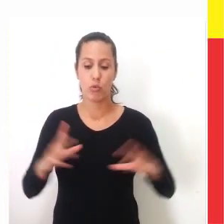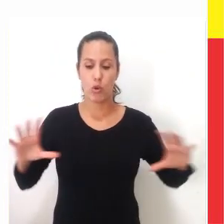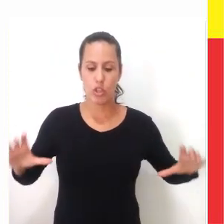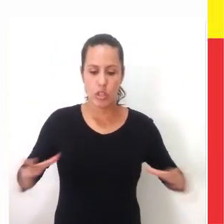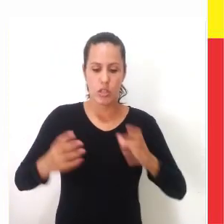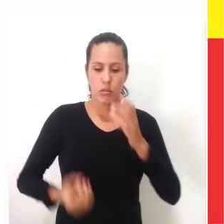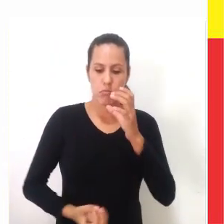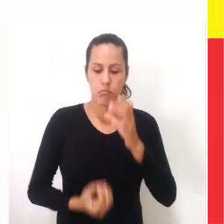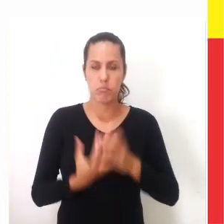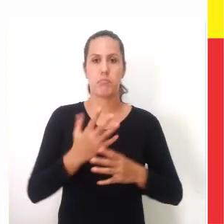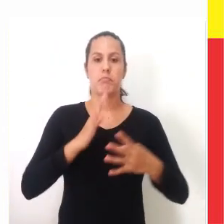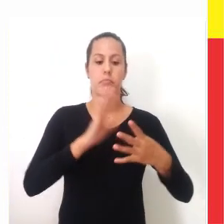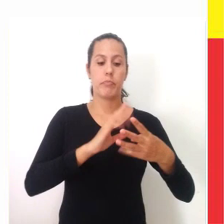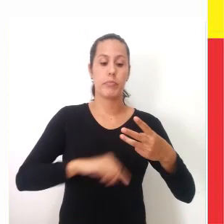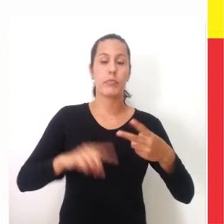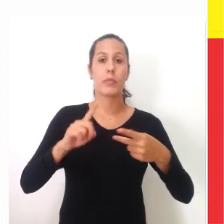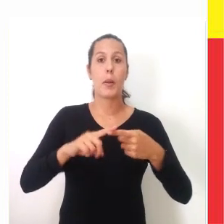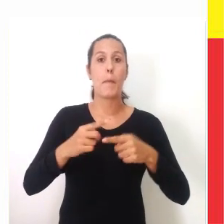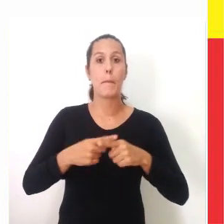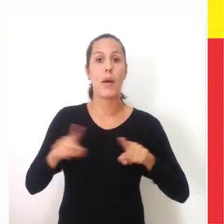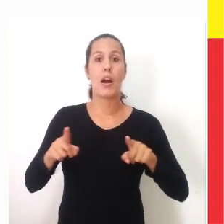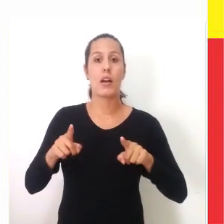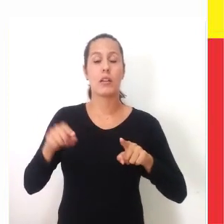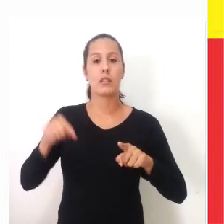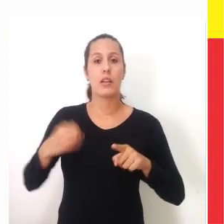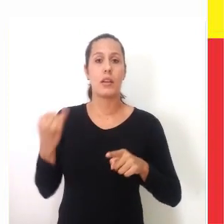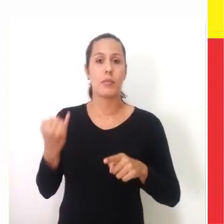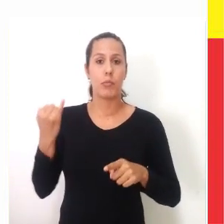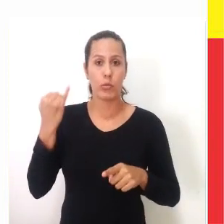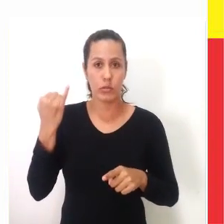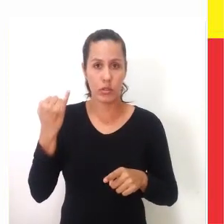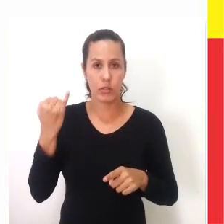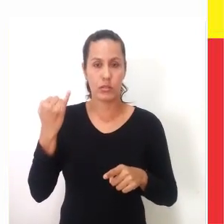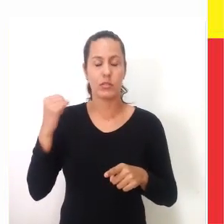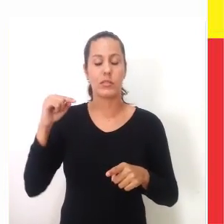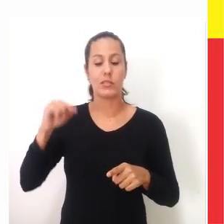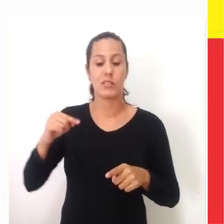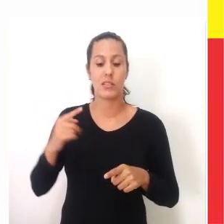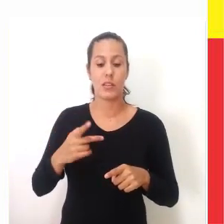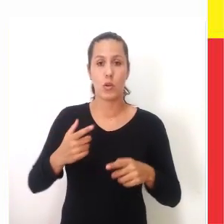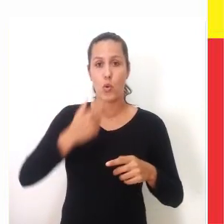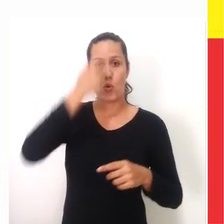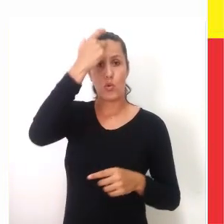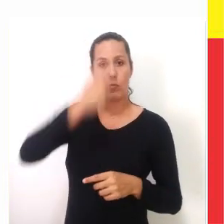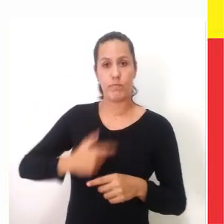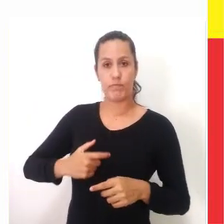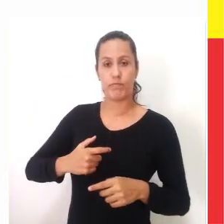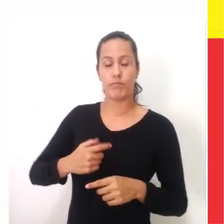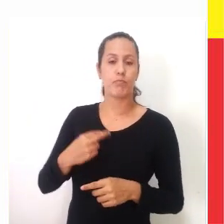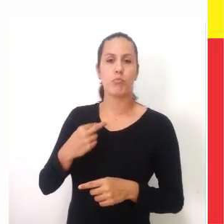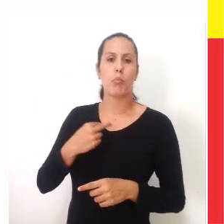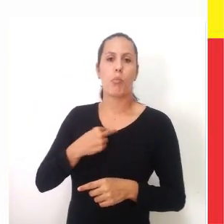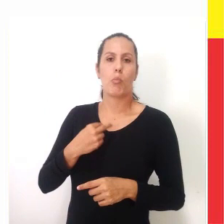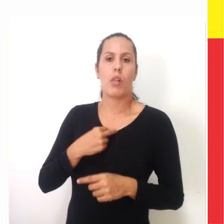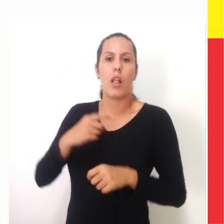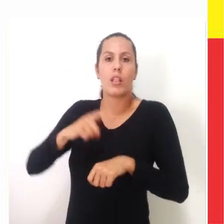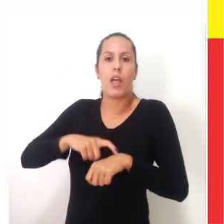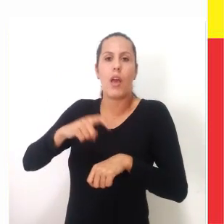ser vivo não fique muito tempo em contato com o ar. Por